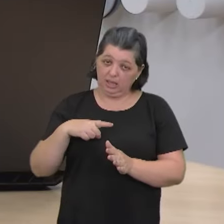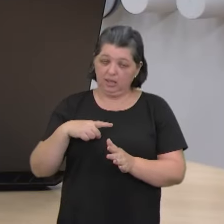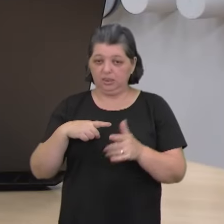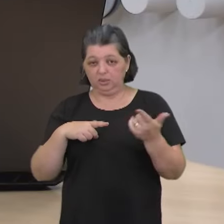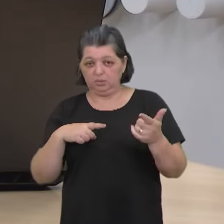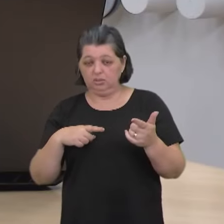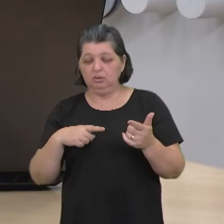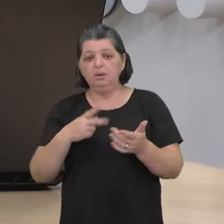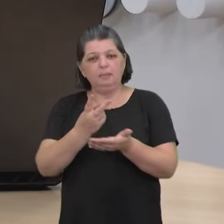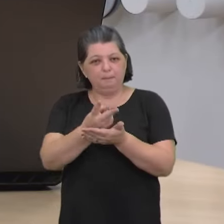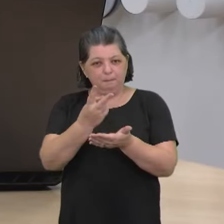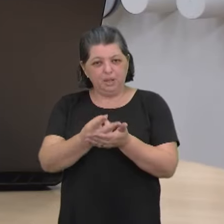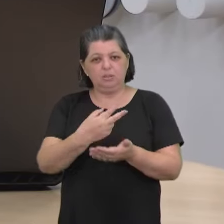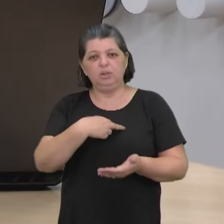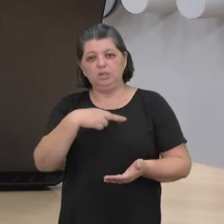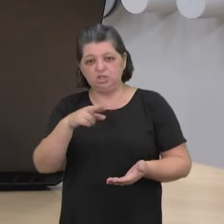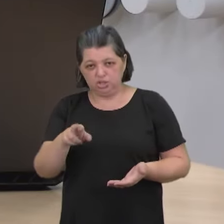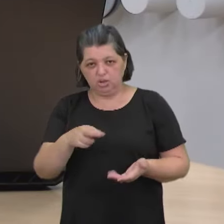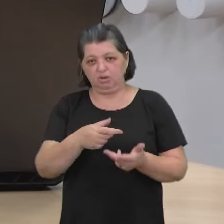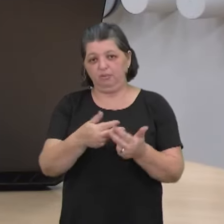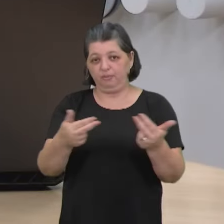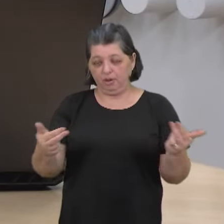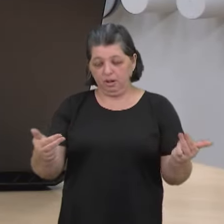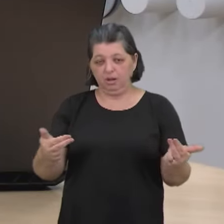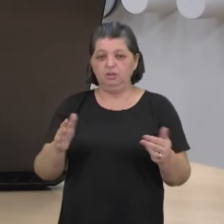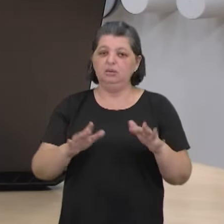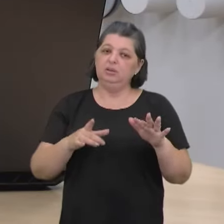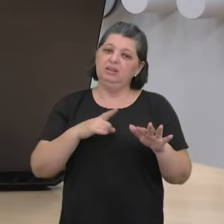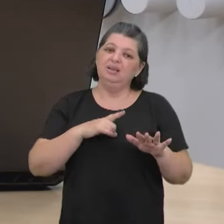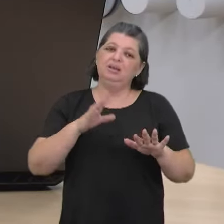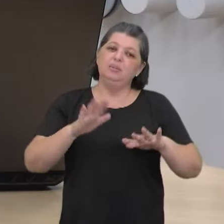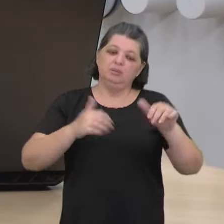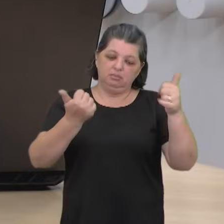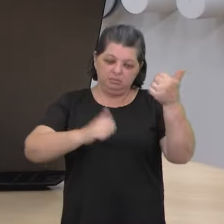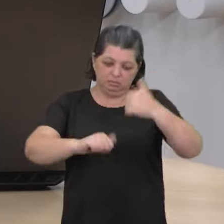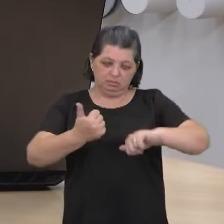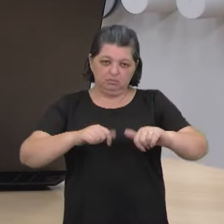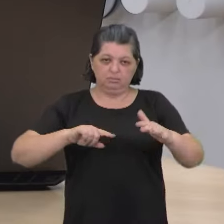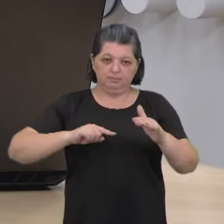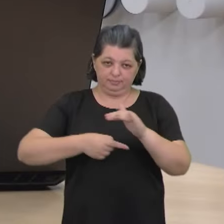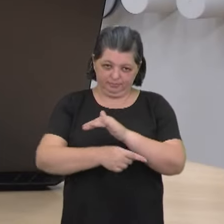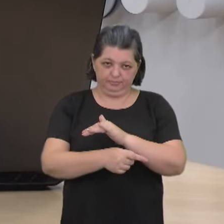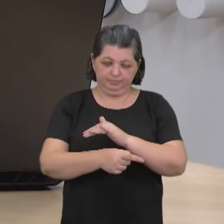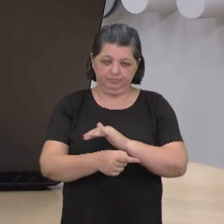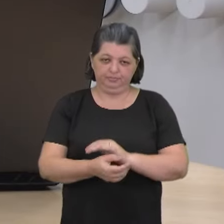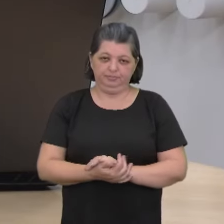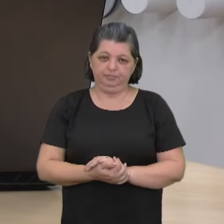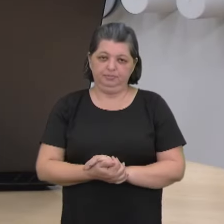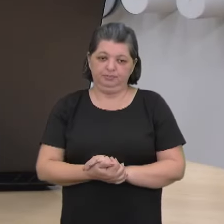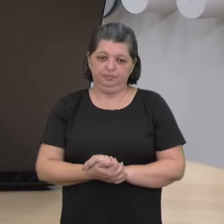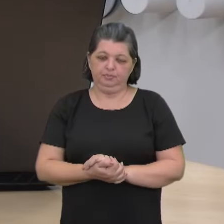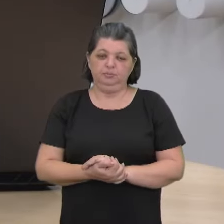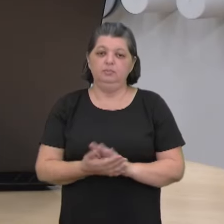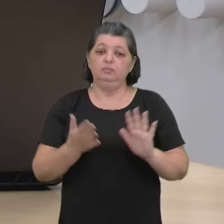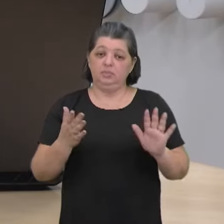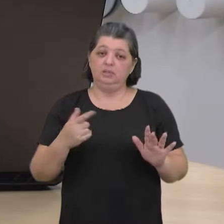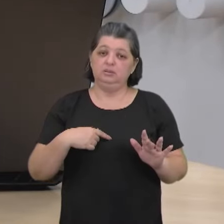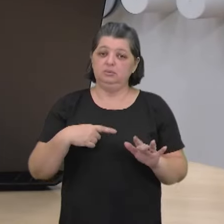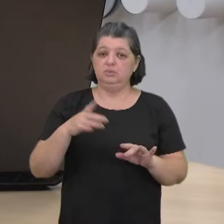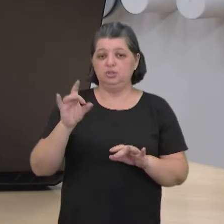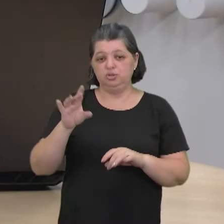as religiões, se a gente for fazer aqui uma análise um pouco mais profunda, que não é exatamente o caso aqui, mas fica